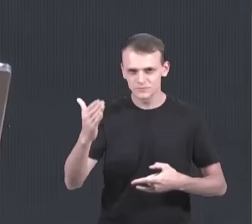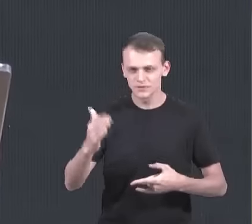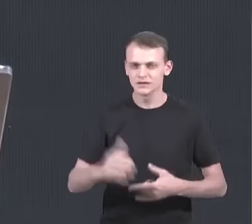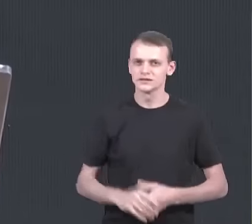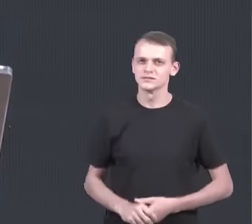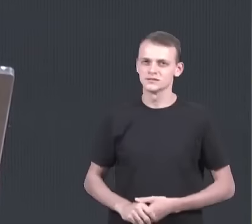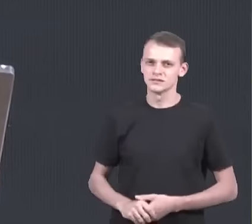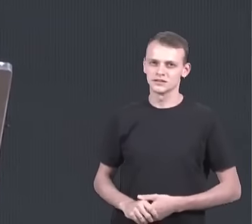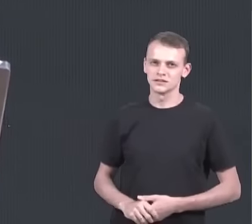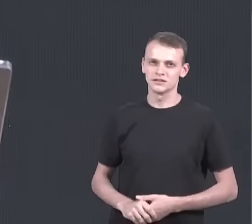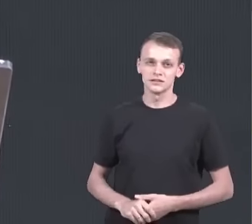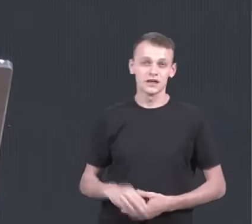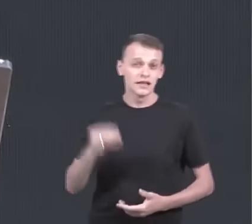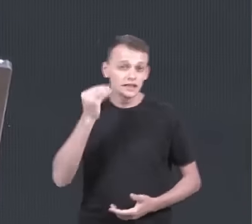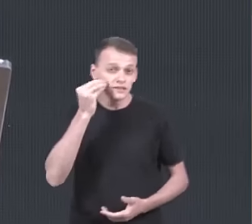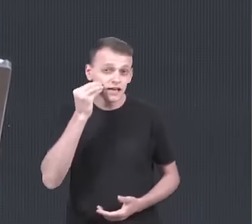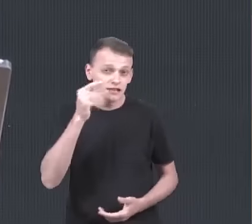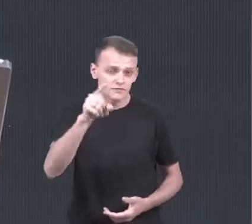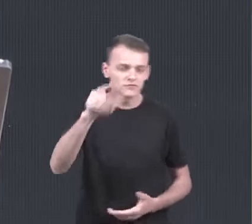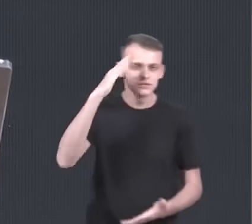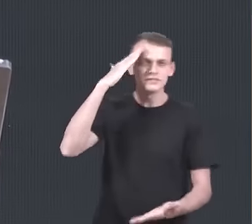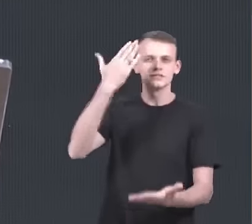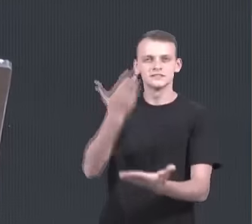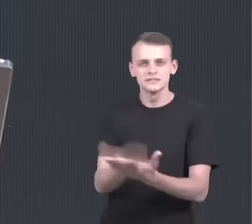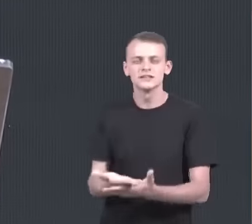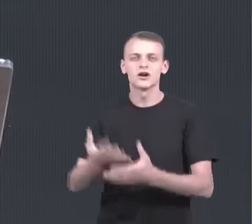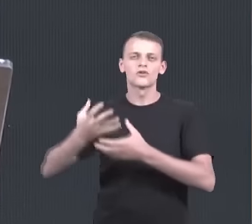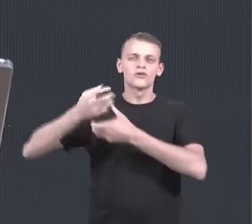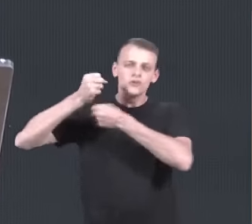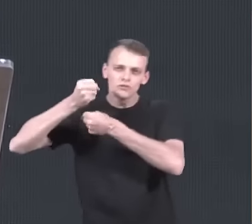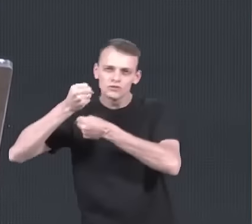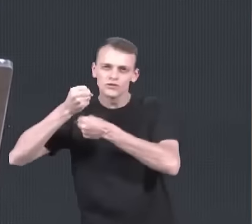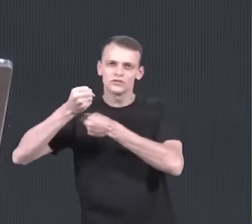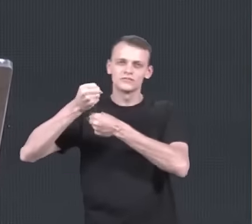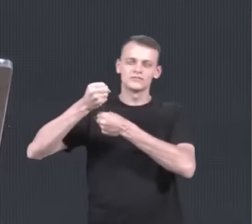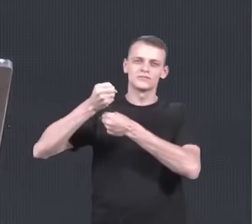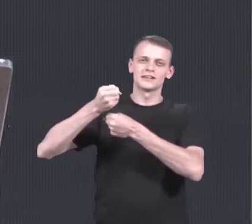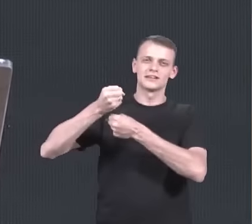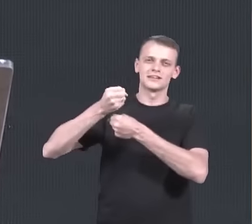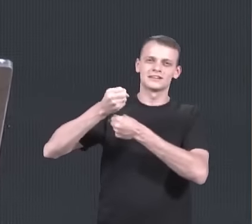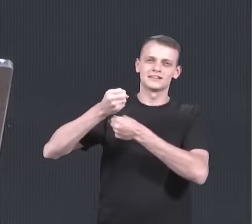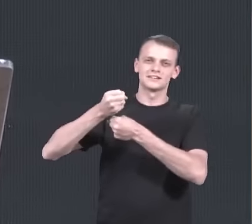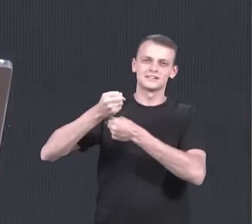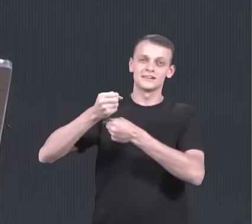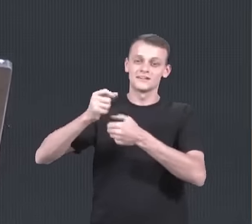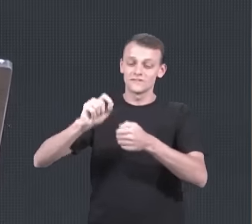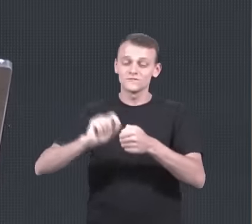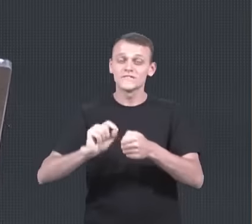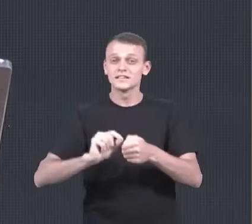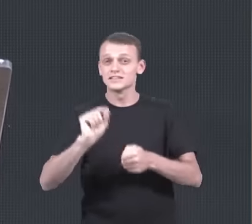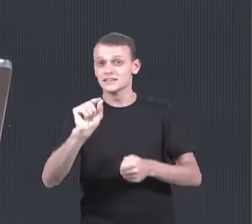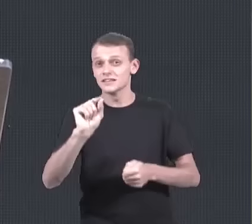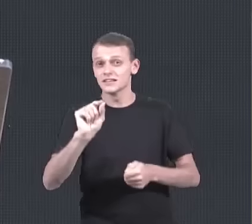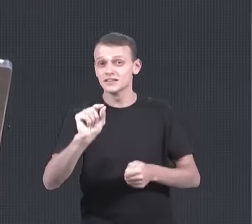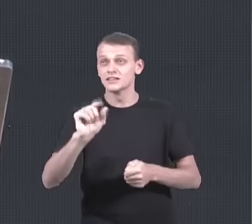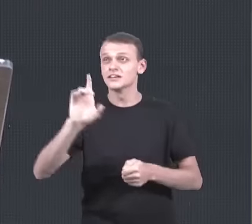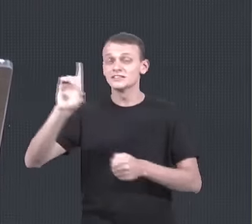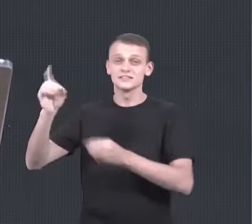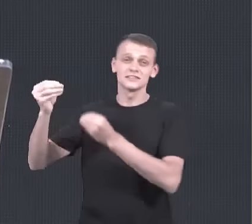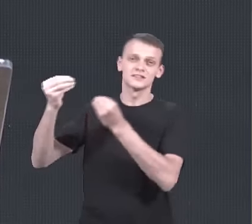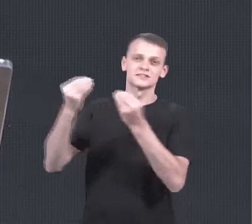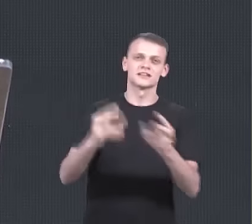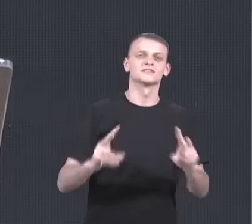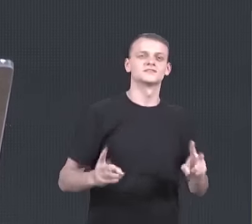Ela testa se você é confiável. Sua promoção está na vitória